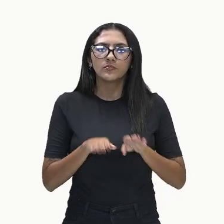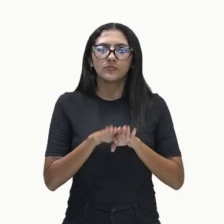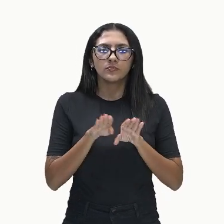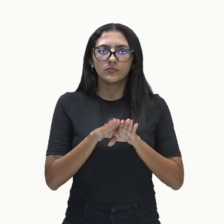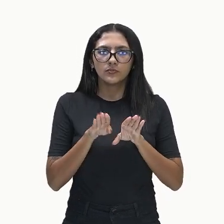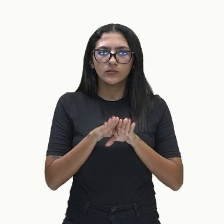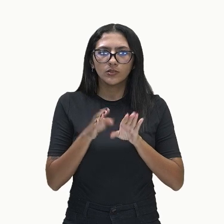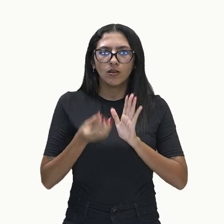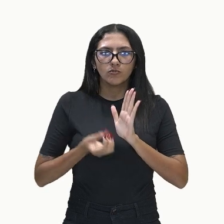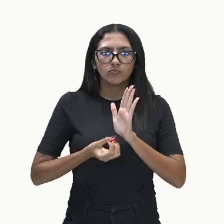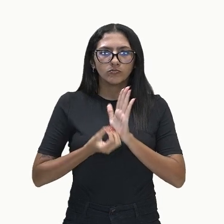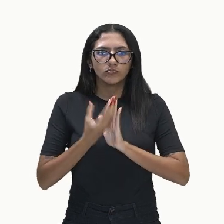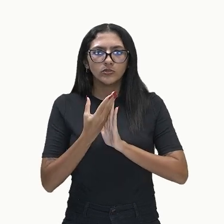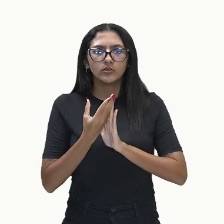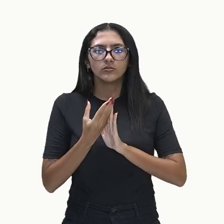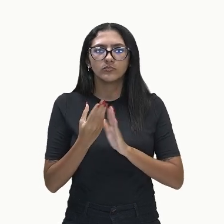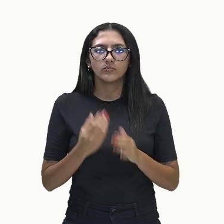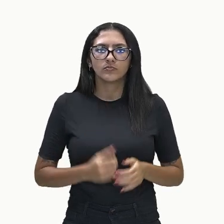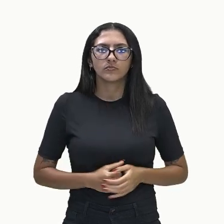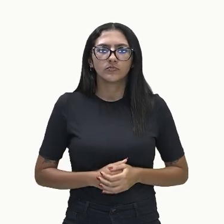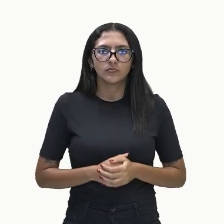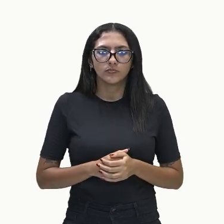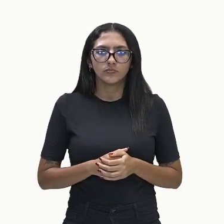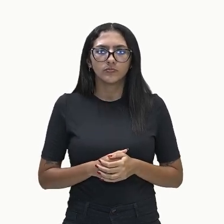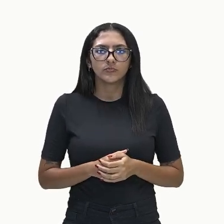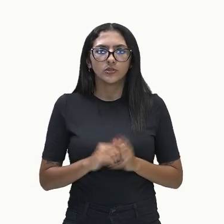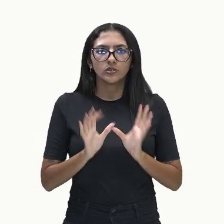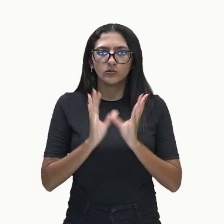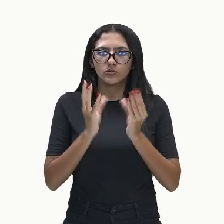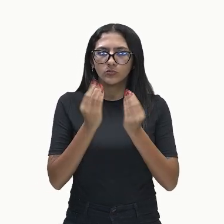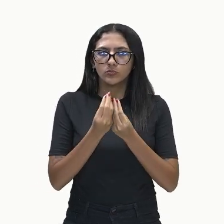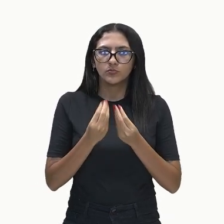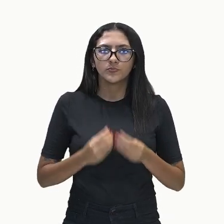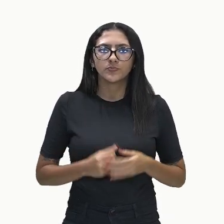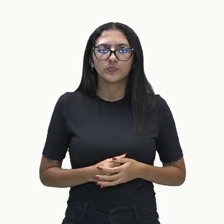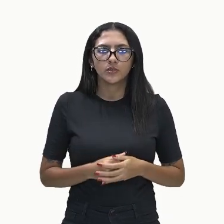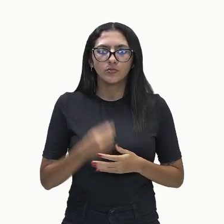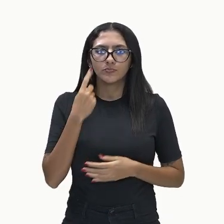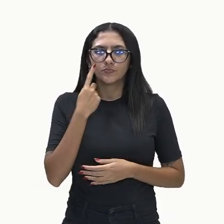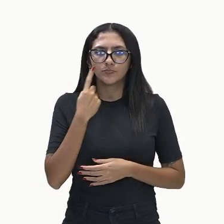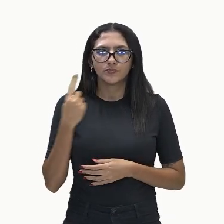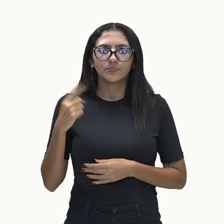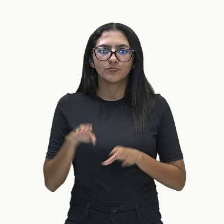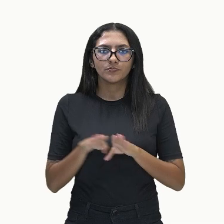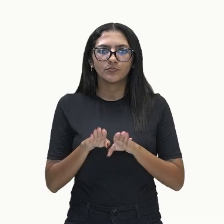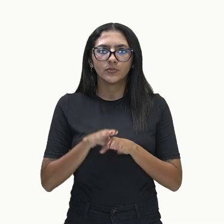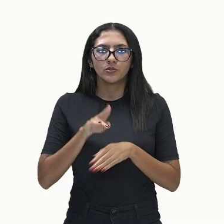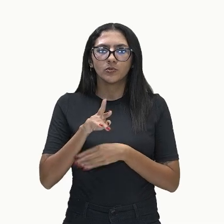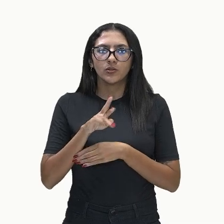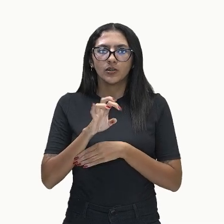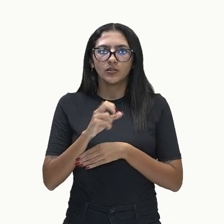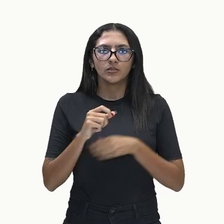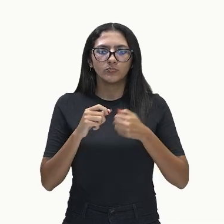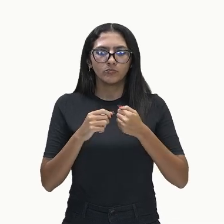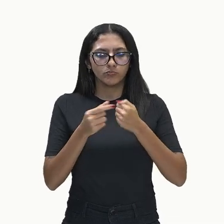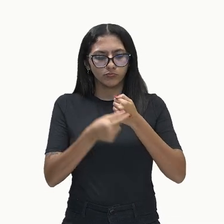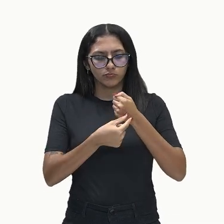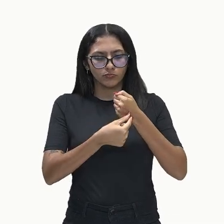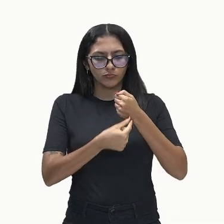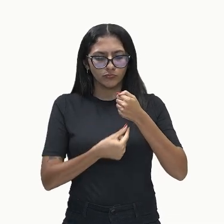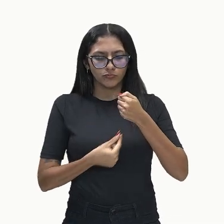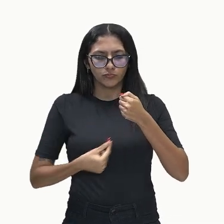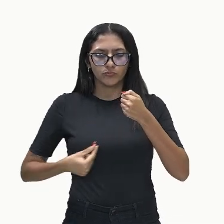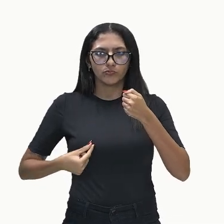formação da urina. Os uréteres são canais que ligam